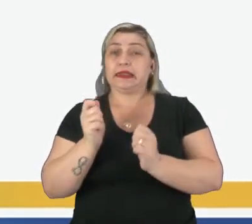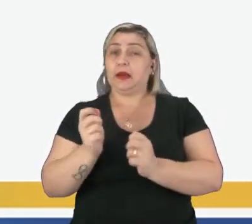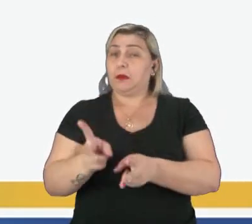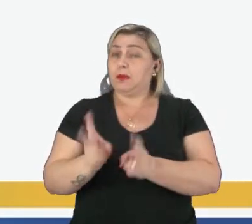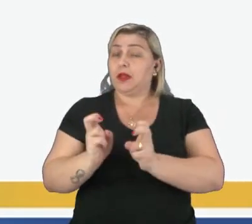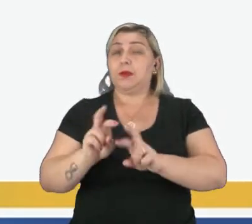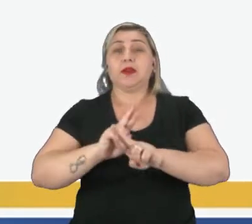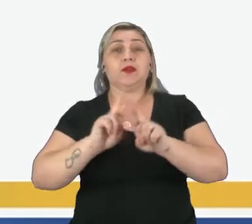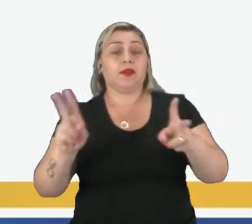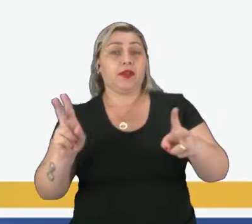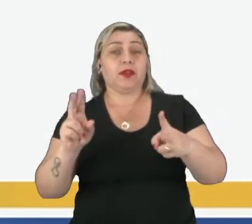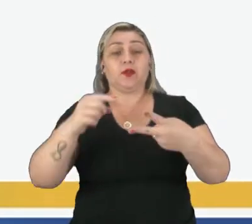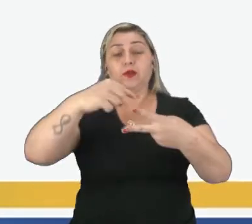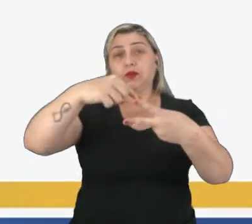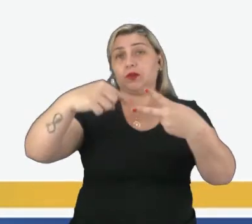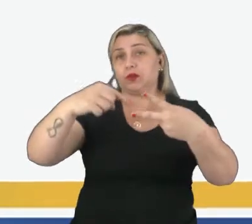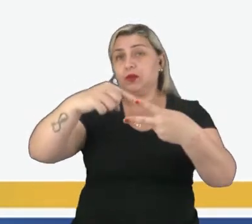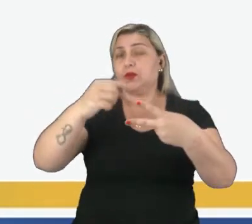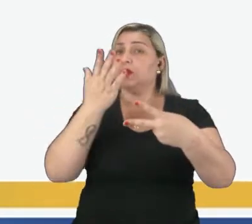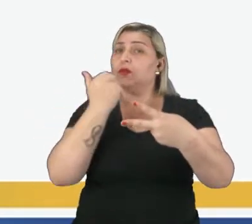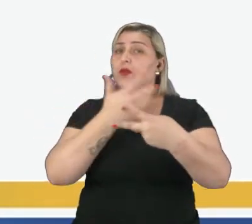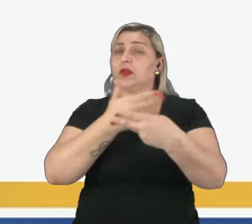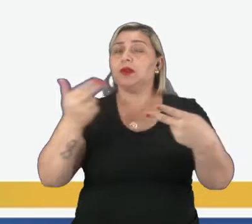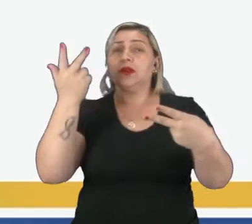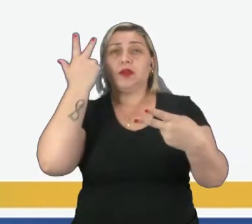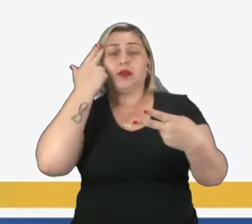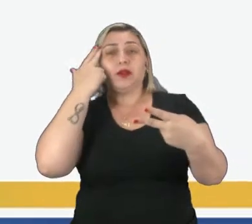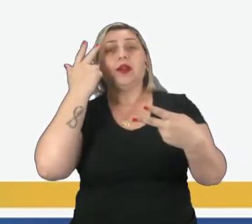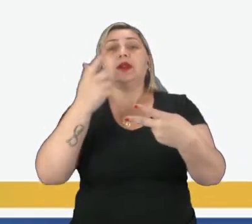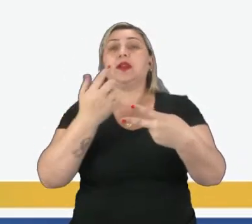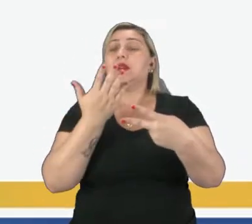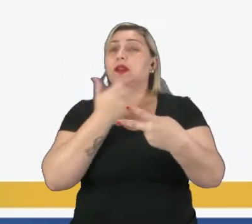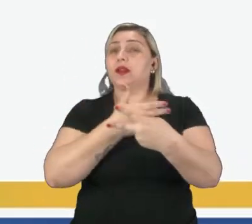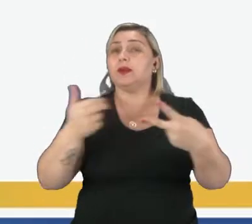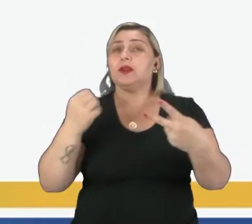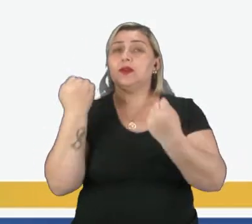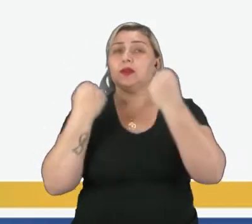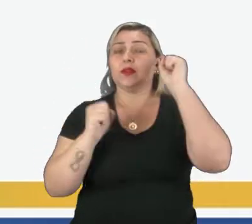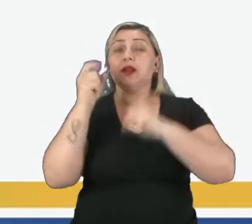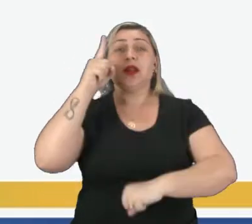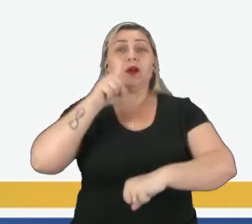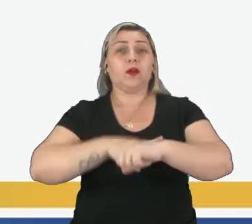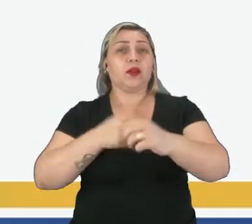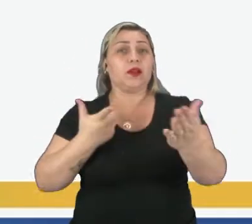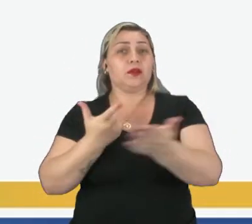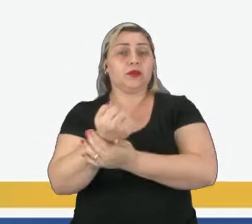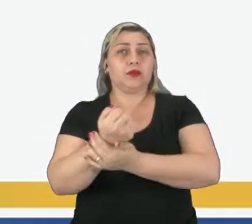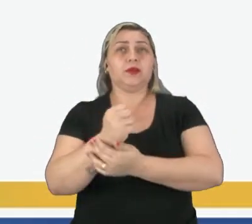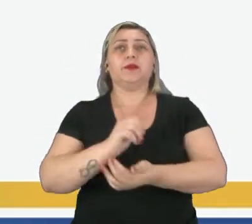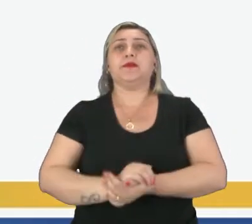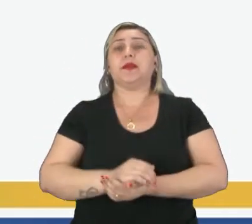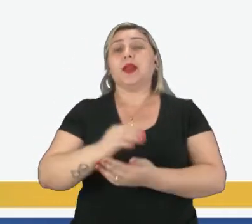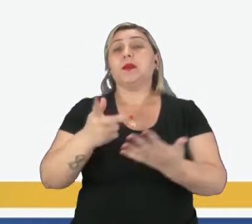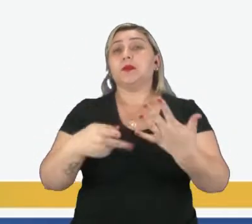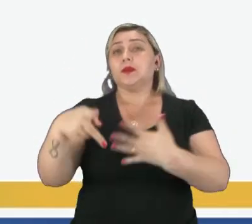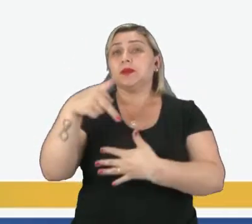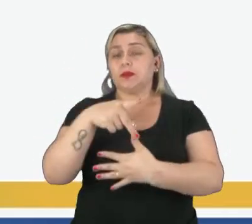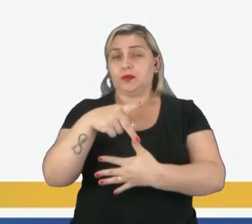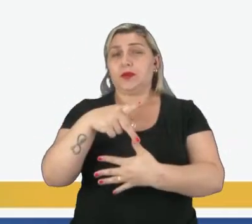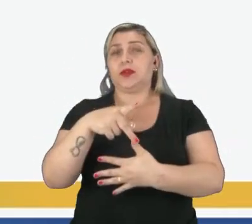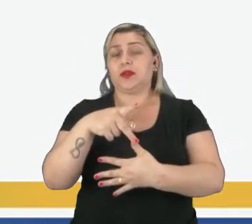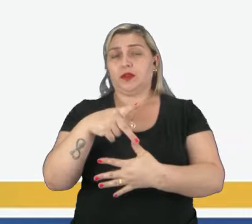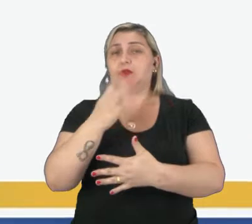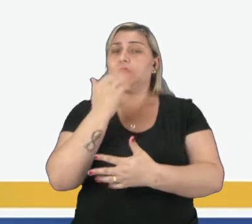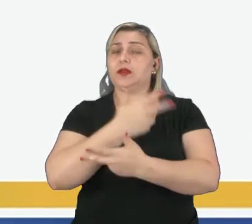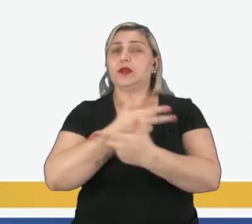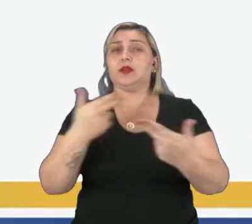perceber a diferença entre alimentos naturais e industrializados na hora das compras, principalmente no caso